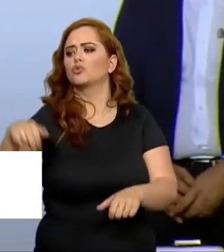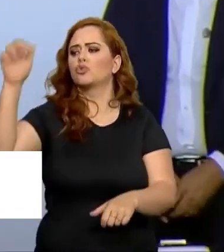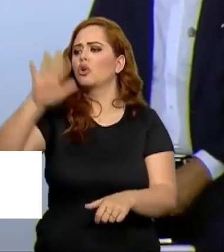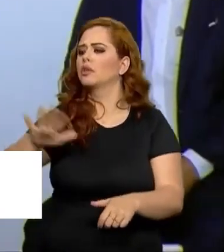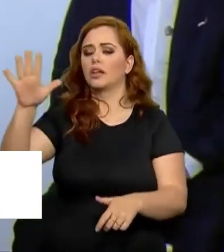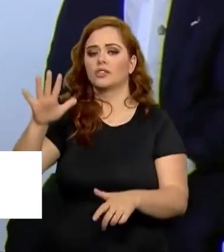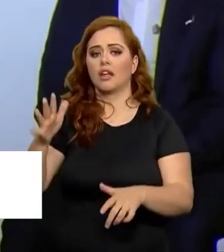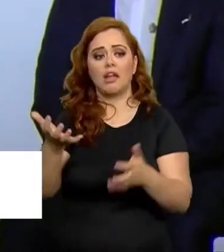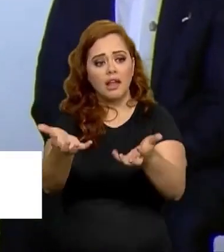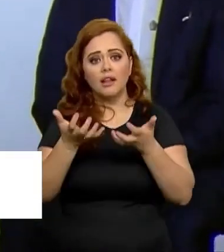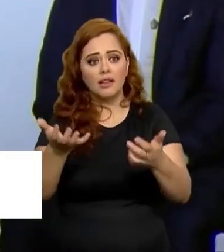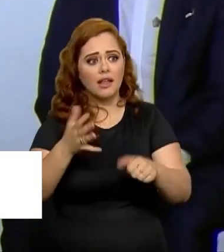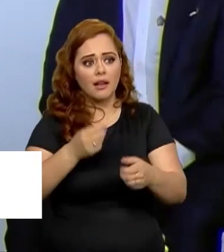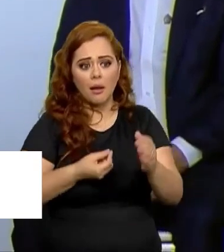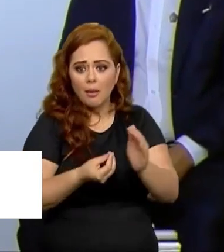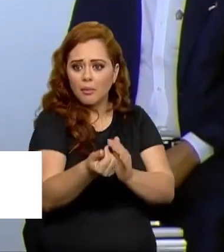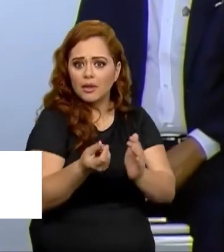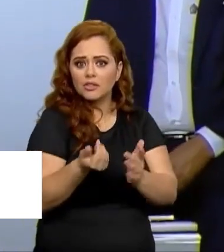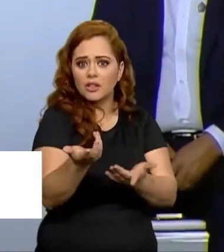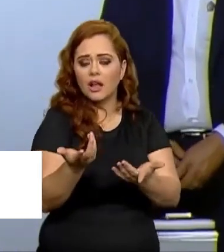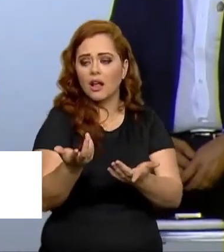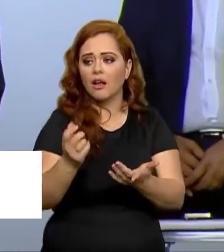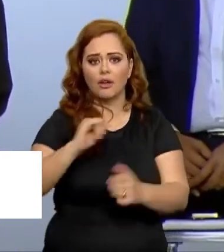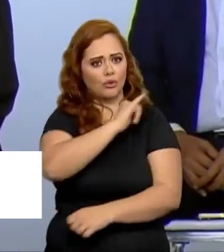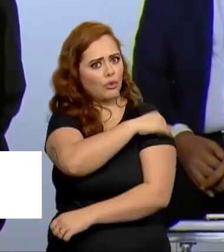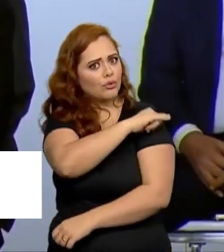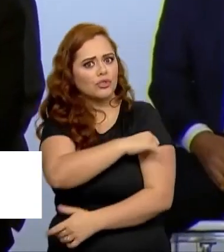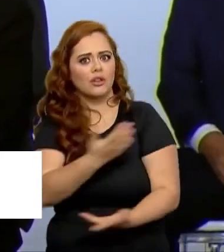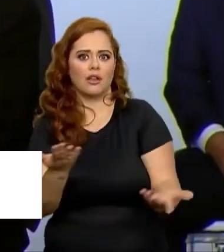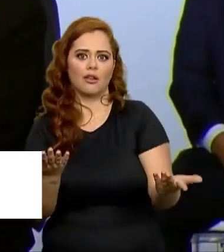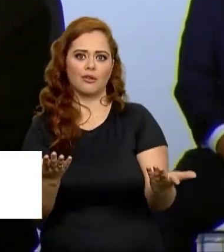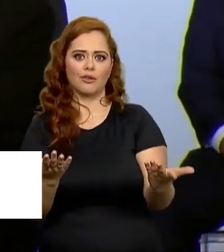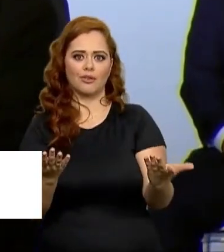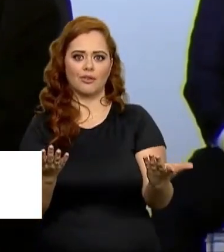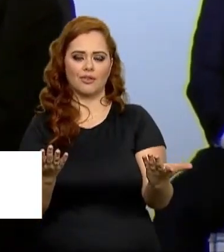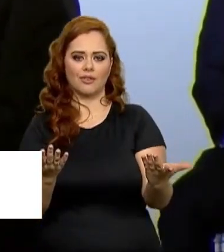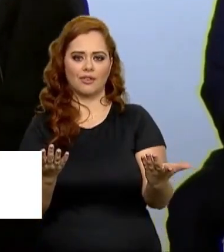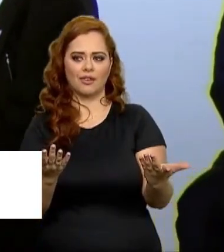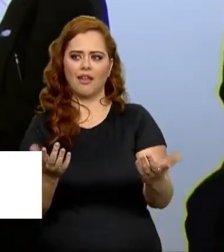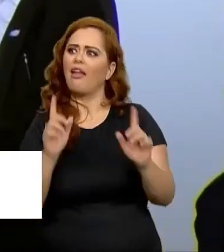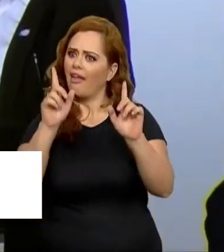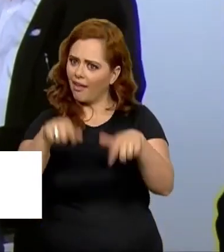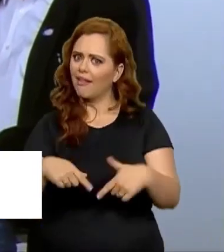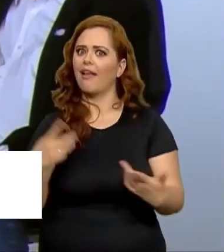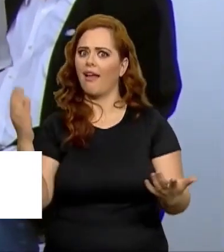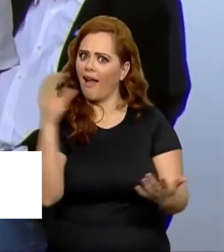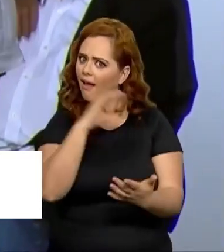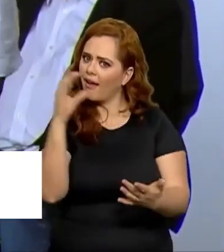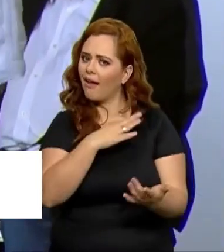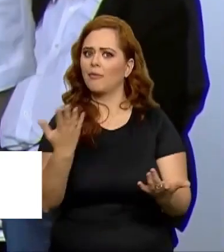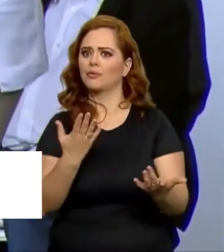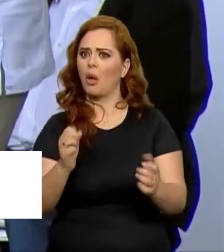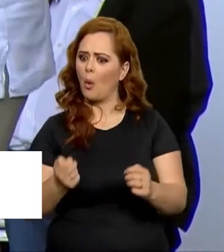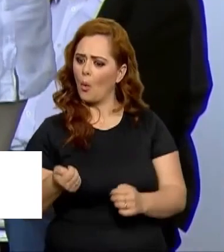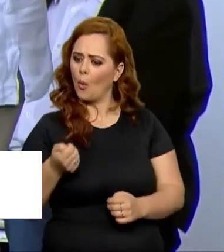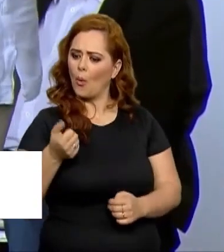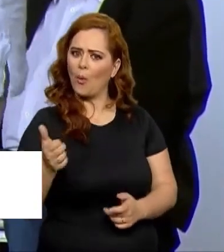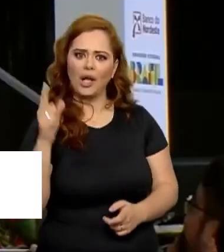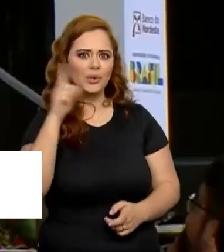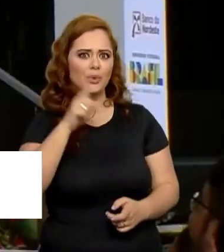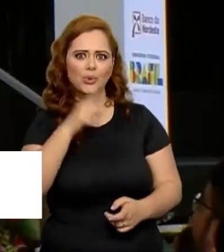mais, não. Ele já estava emprestando na favela do Rio de Janeiro. O bichinho já estava quase indo para Nova York